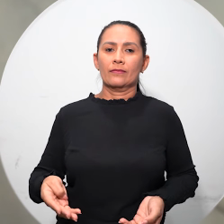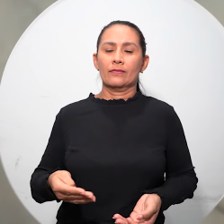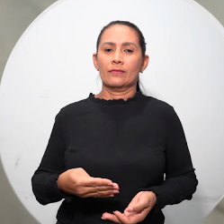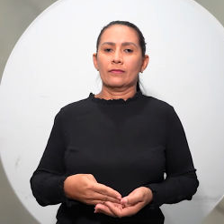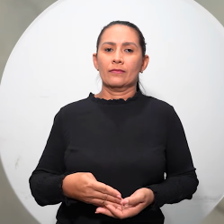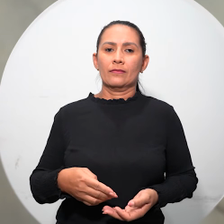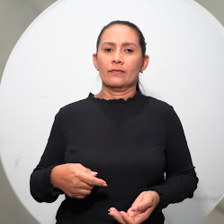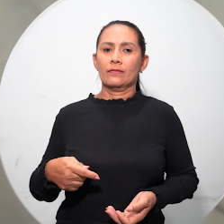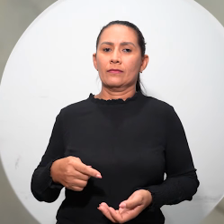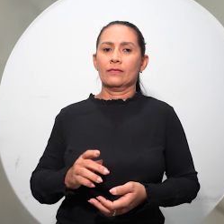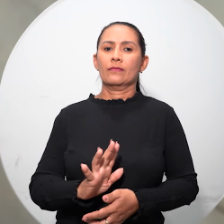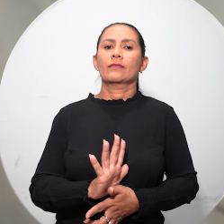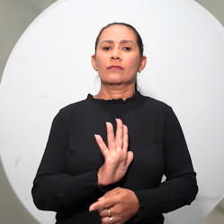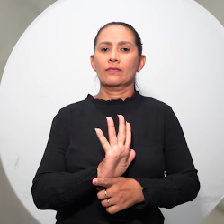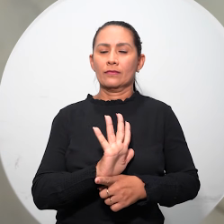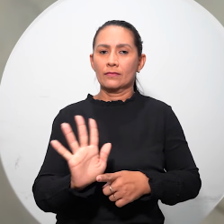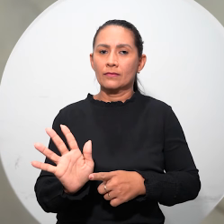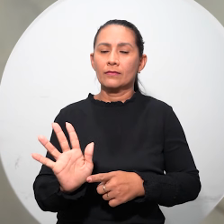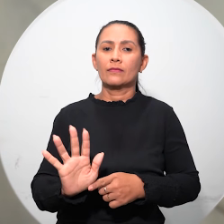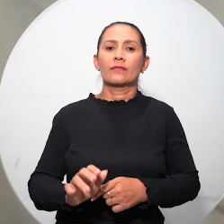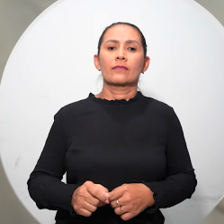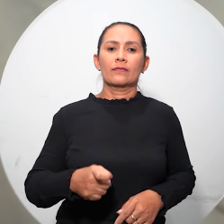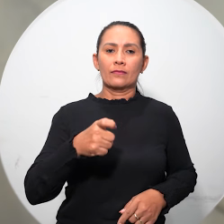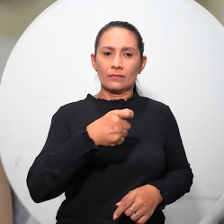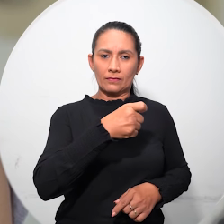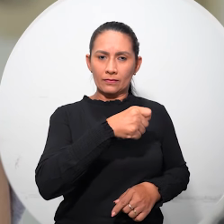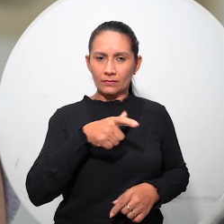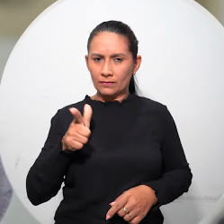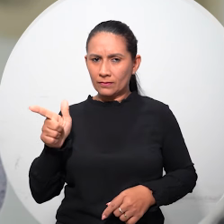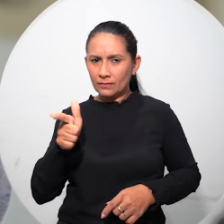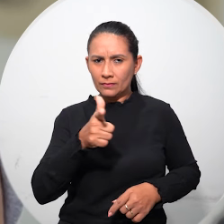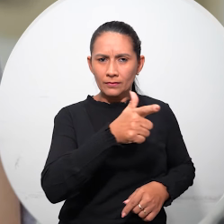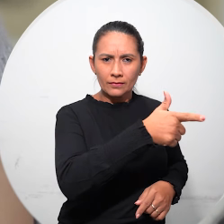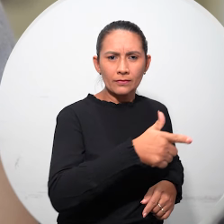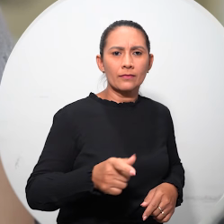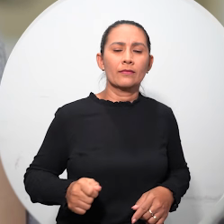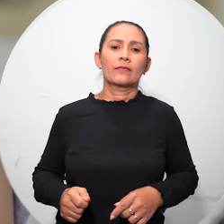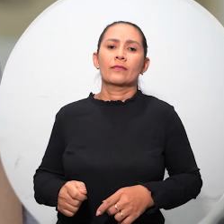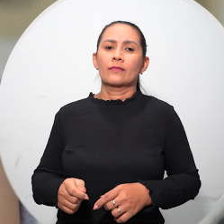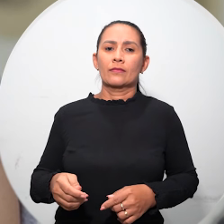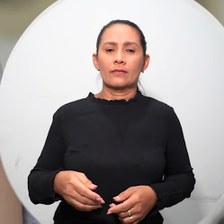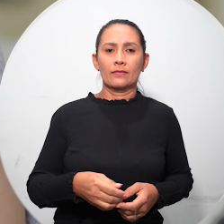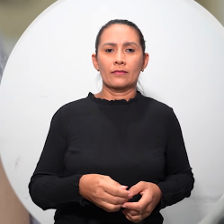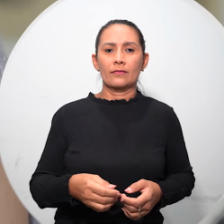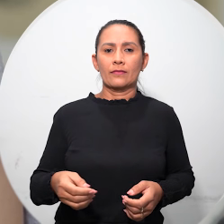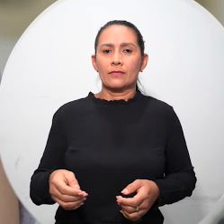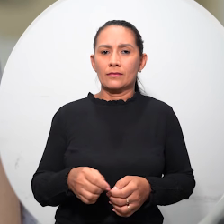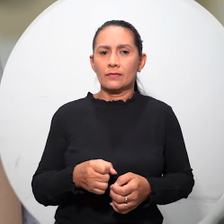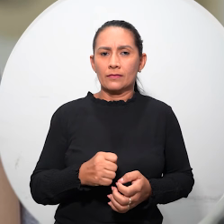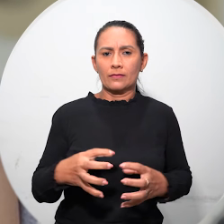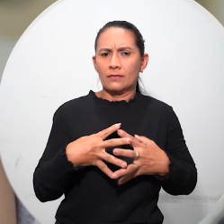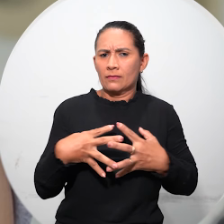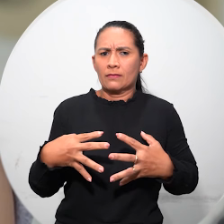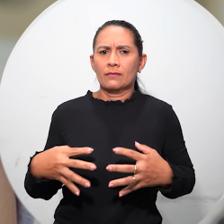gente tinha medo das balas, que abaixava nas cadeiras, era bem interessante. Mas tudo que eu vivi mais meu pai e minha mãe foi bom, porque naquele tempo tudo era